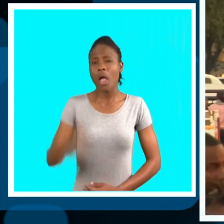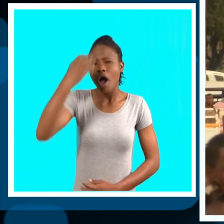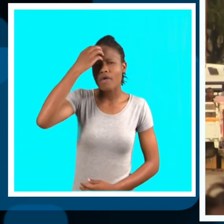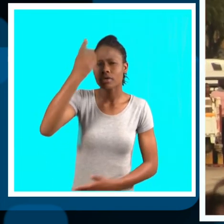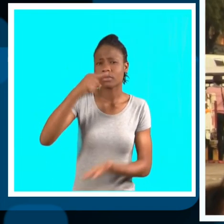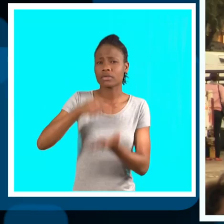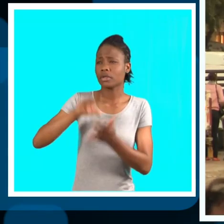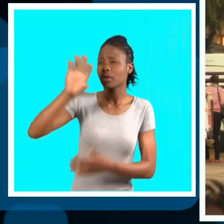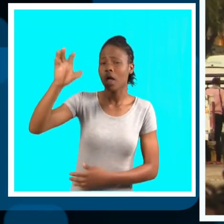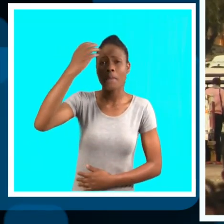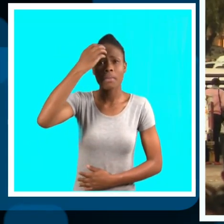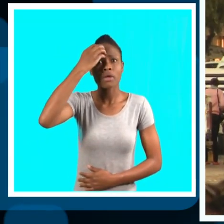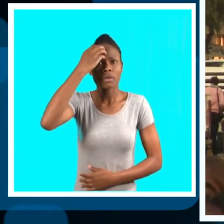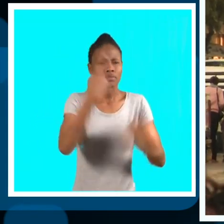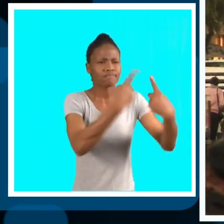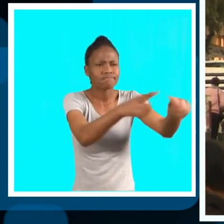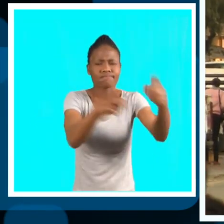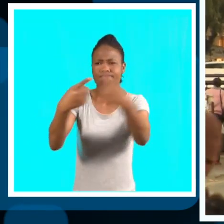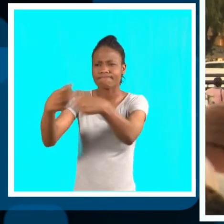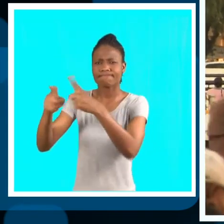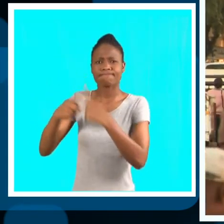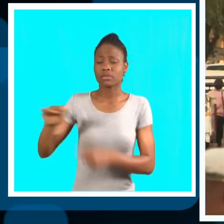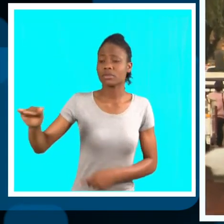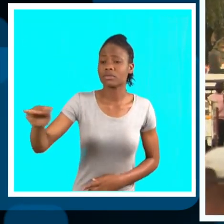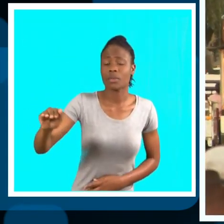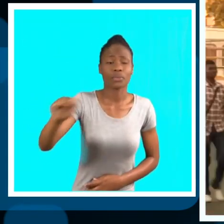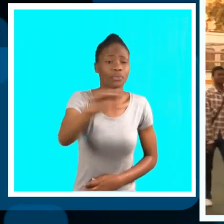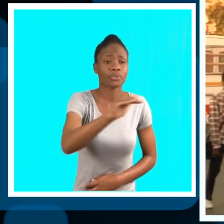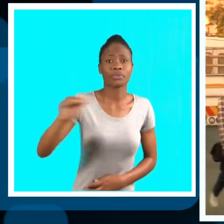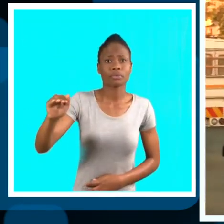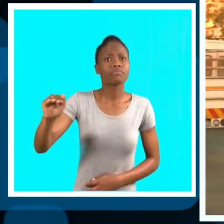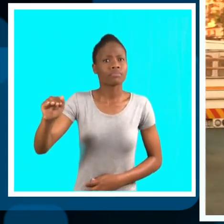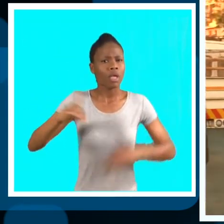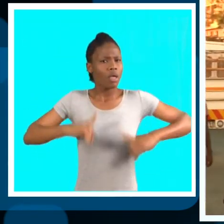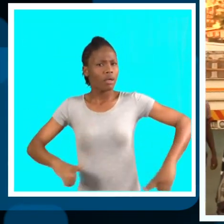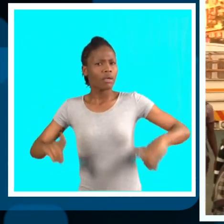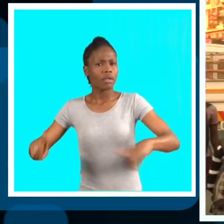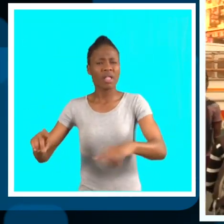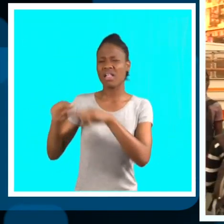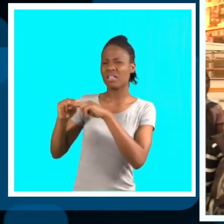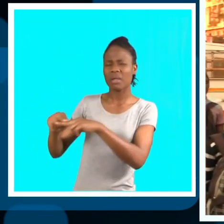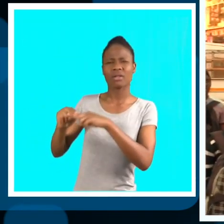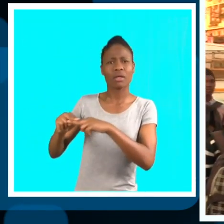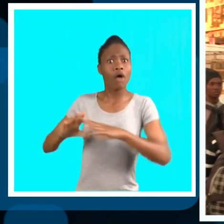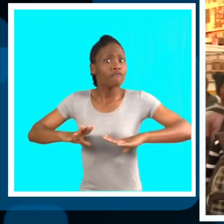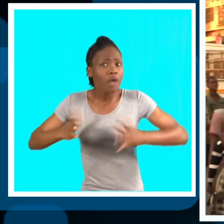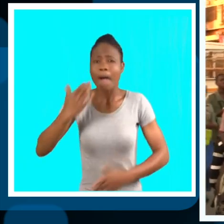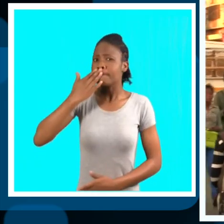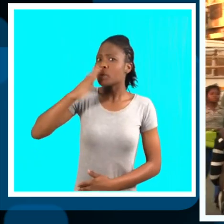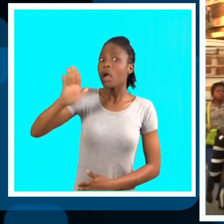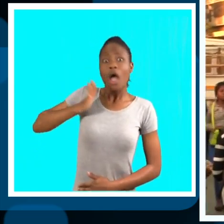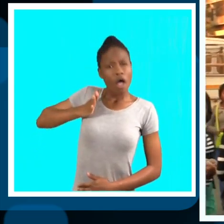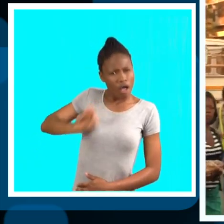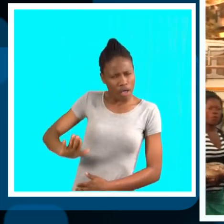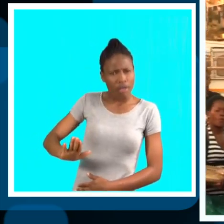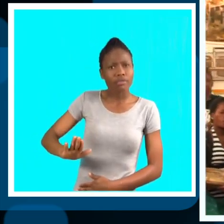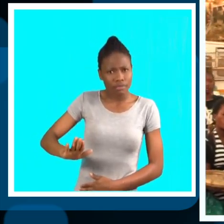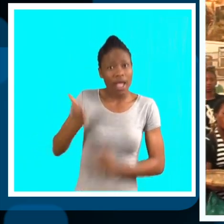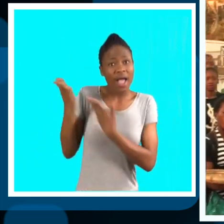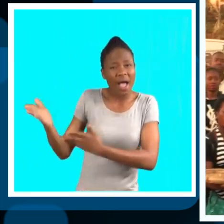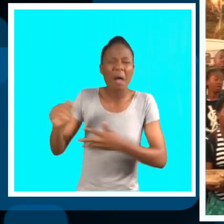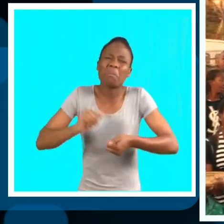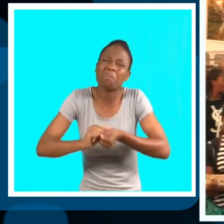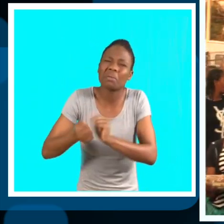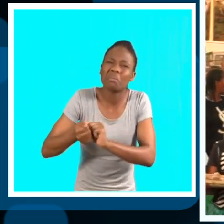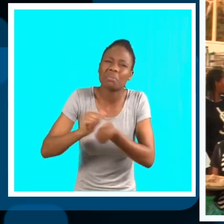O governo da província de Maputo introduziu várias reformas no setor dos transportes públicos, com a intenção de melhorar a vida dos munícipes. Mesmo assim, os problemas